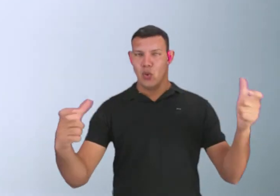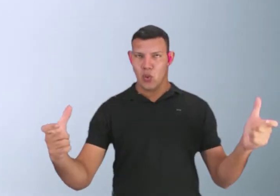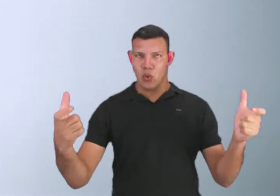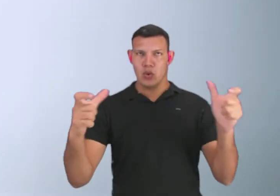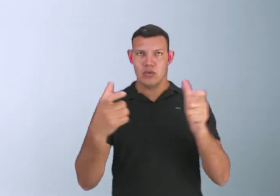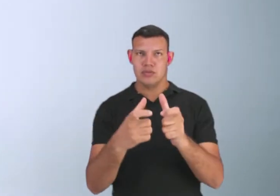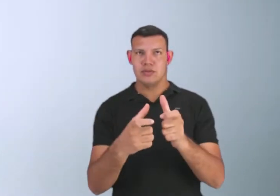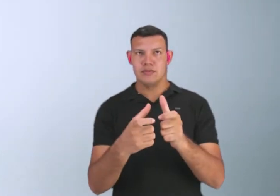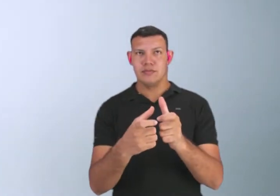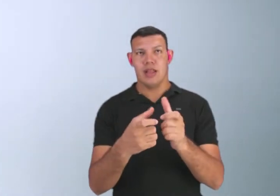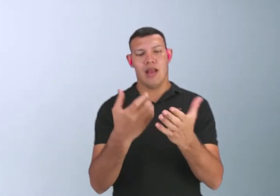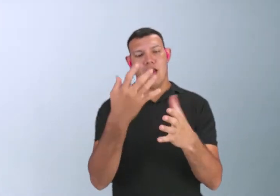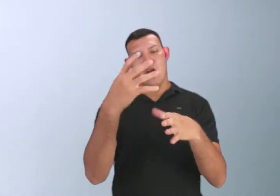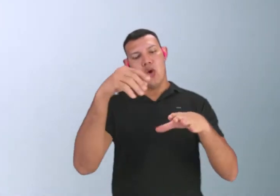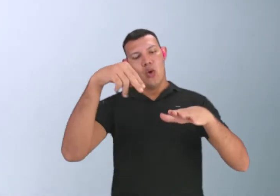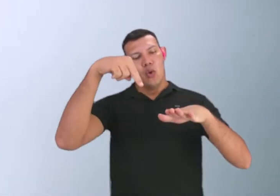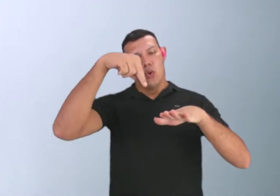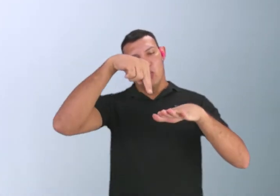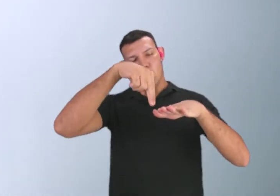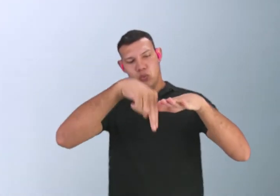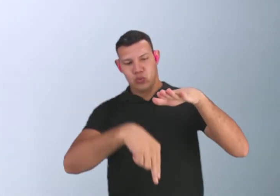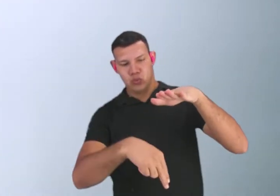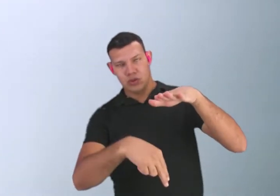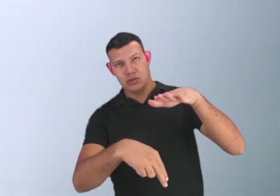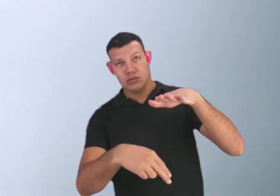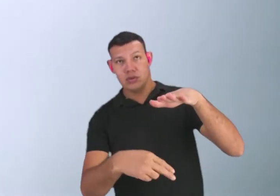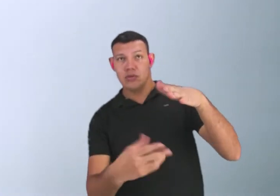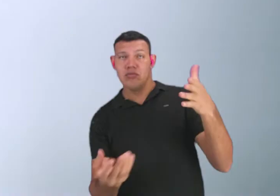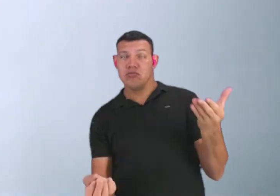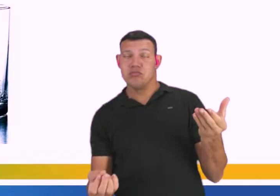pessoa afundar ou não em uma areia movediça.